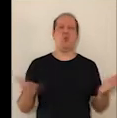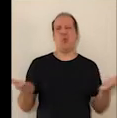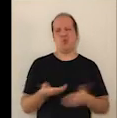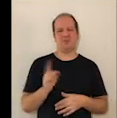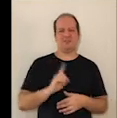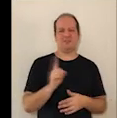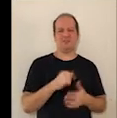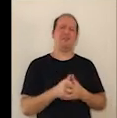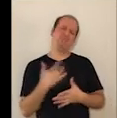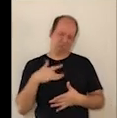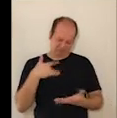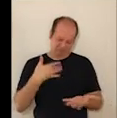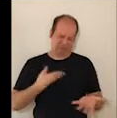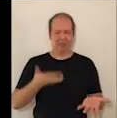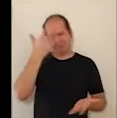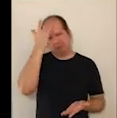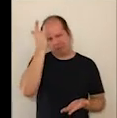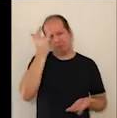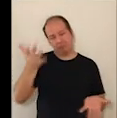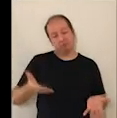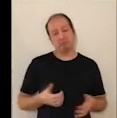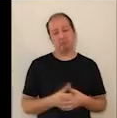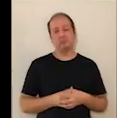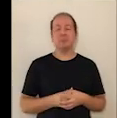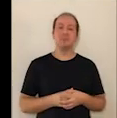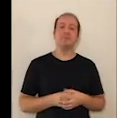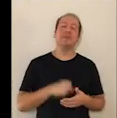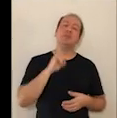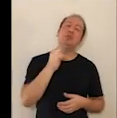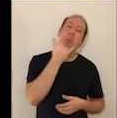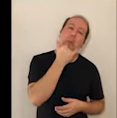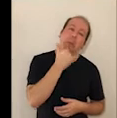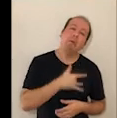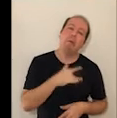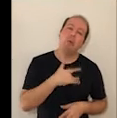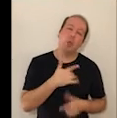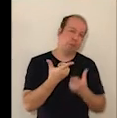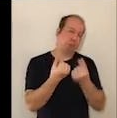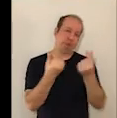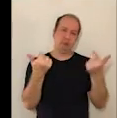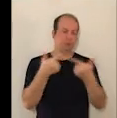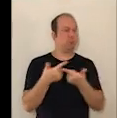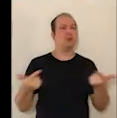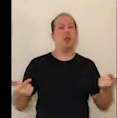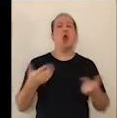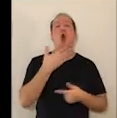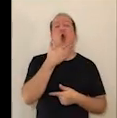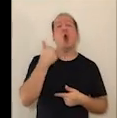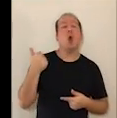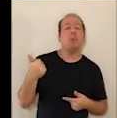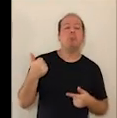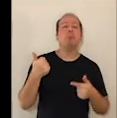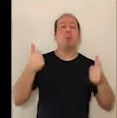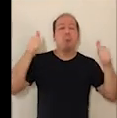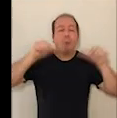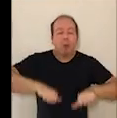não, senhor. Tende piedade de mim. Amanhã. Se eu tivesse piedade, não teria dinheiro. Os homens piedosos